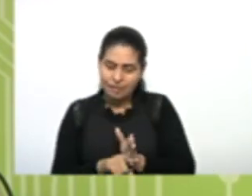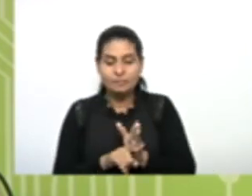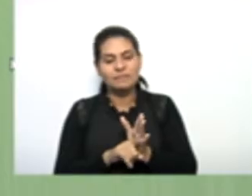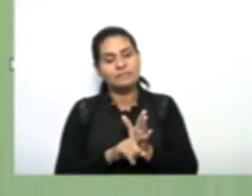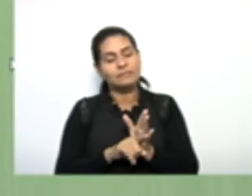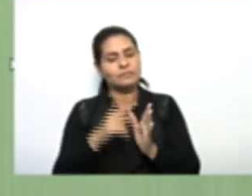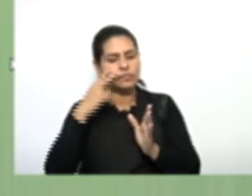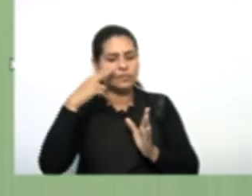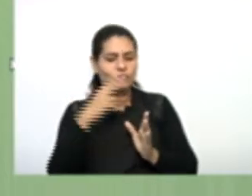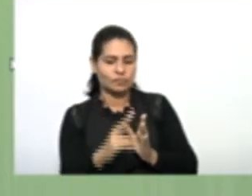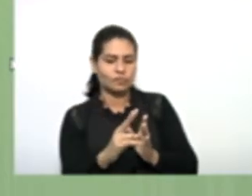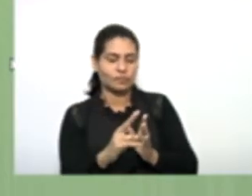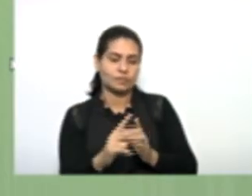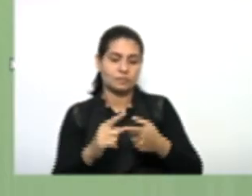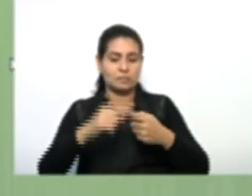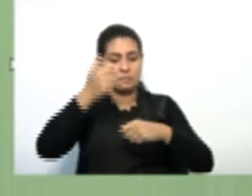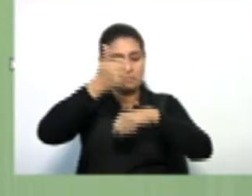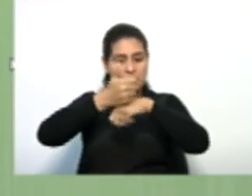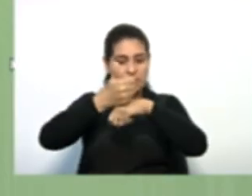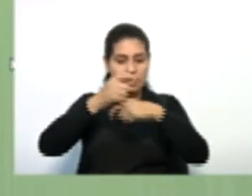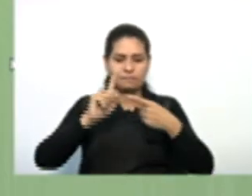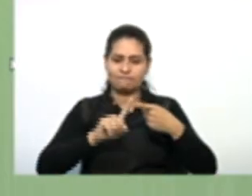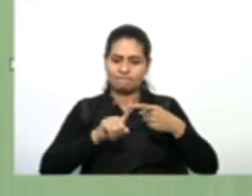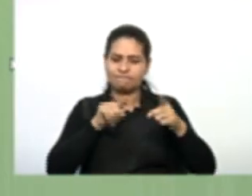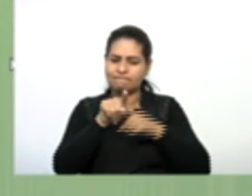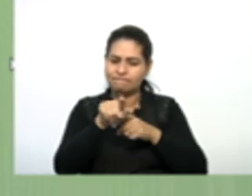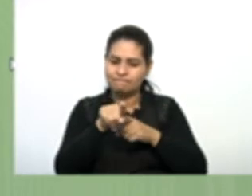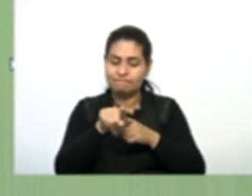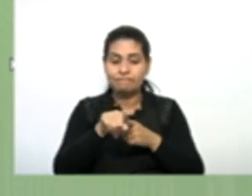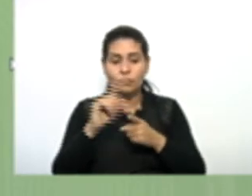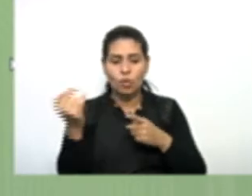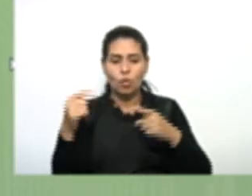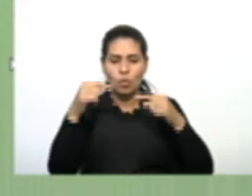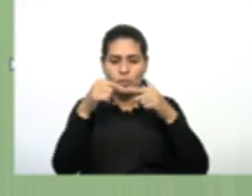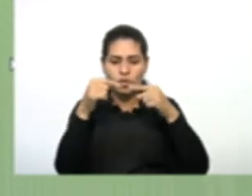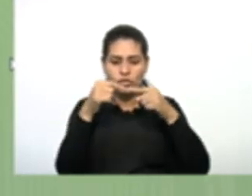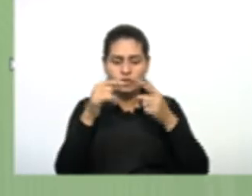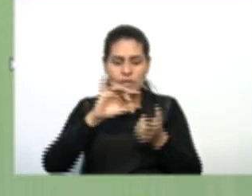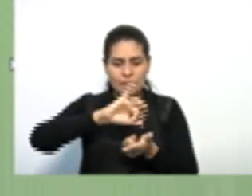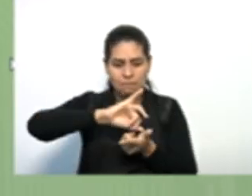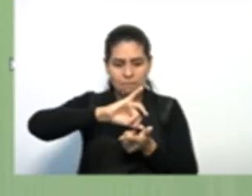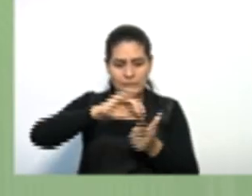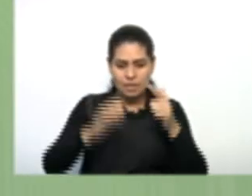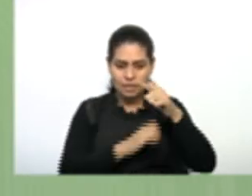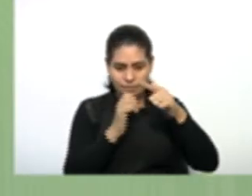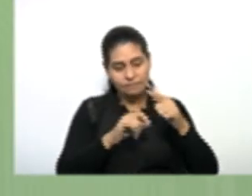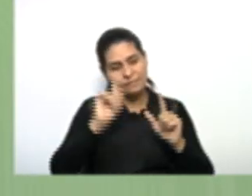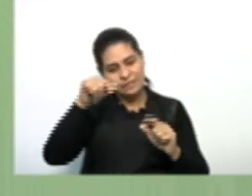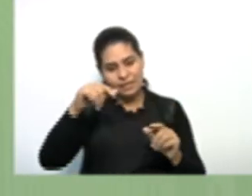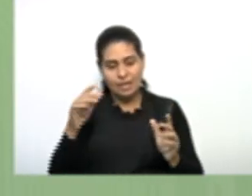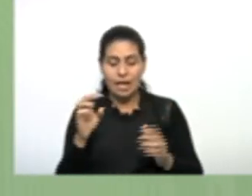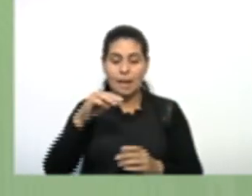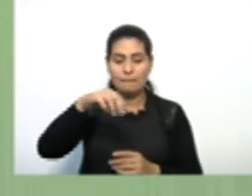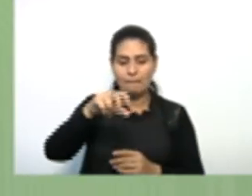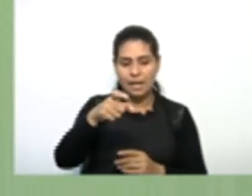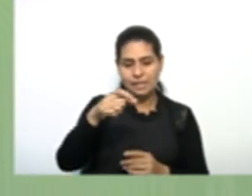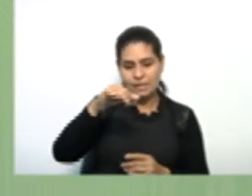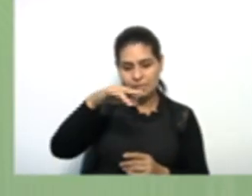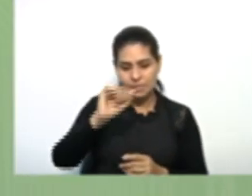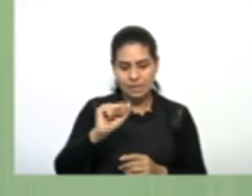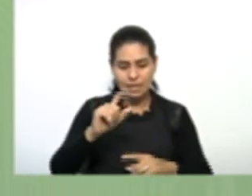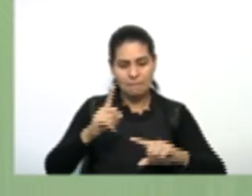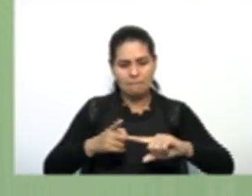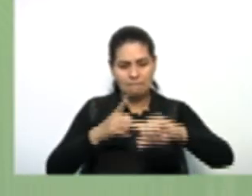gente pode olhar no slide. Primeiro ela fala, qual o principal objetivo de uma empresa capitalista? A primeira resposta é maximizar